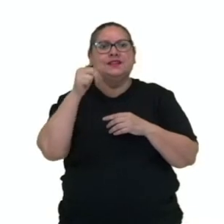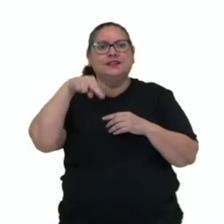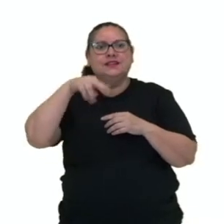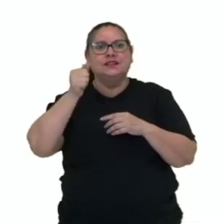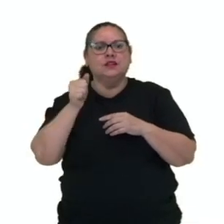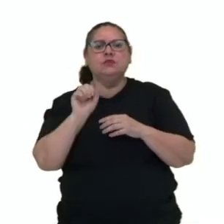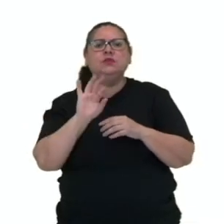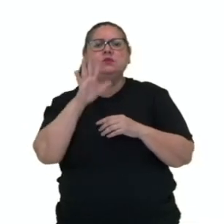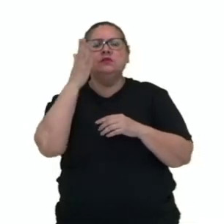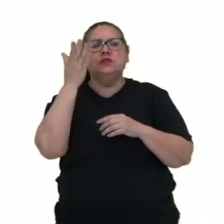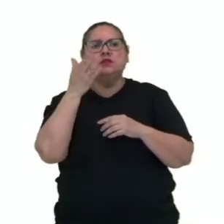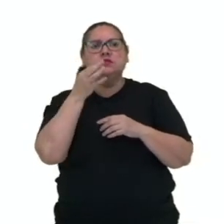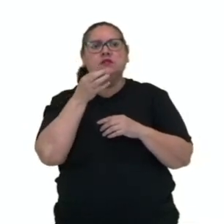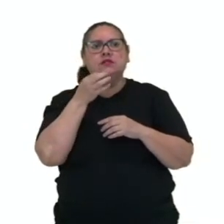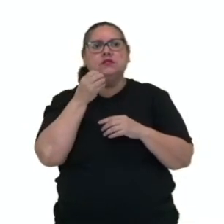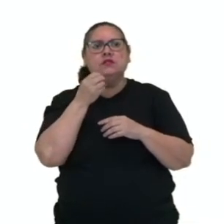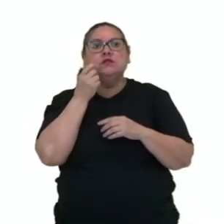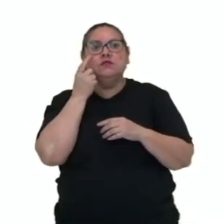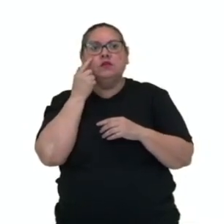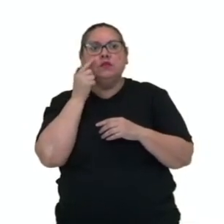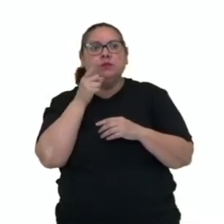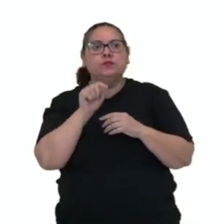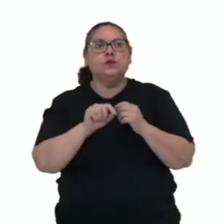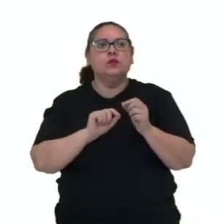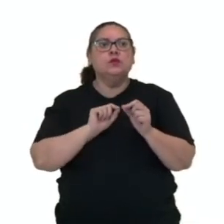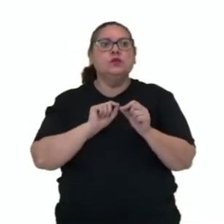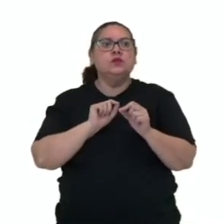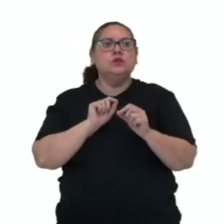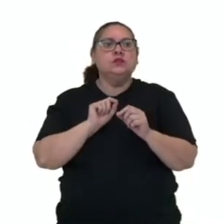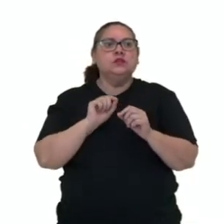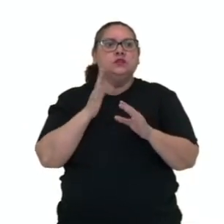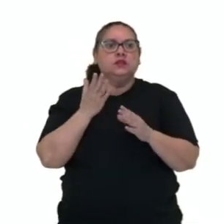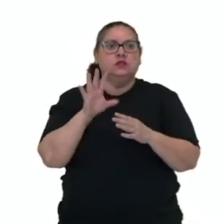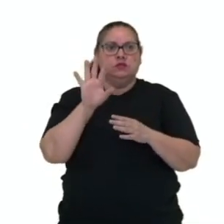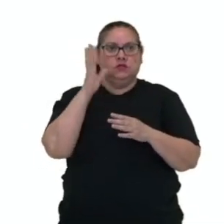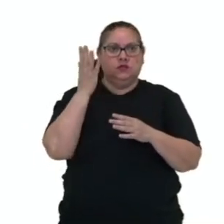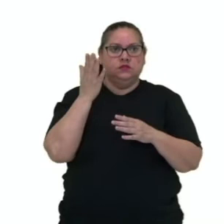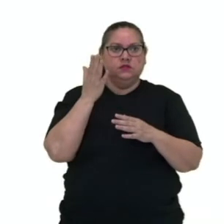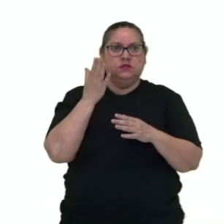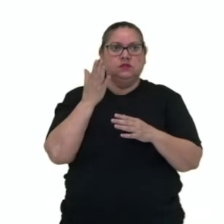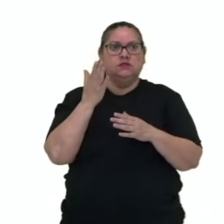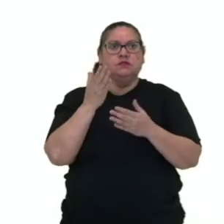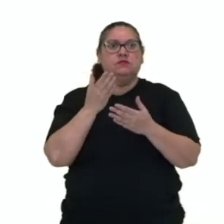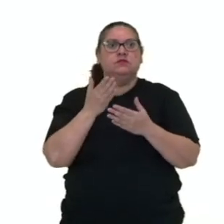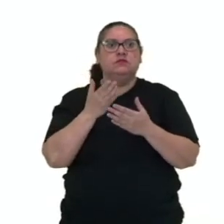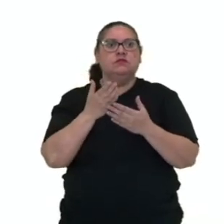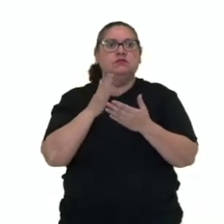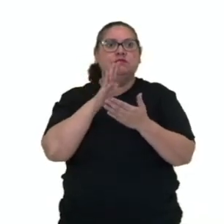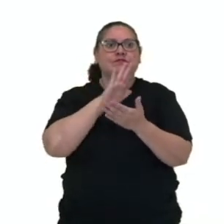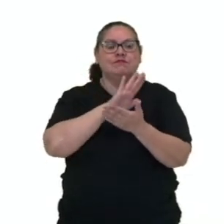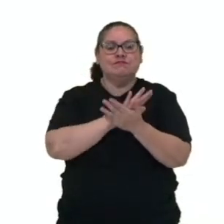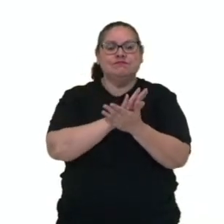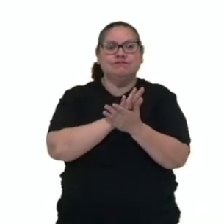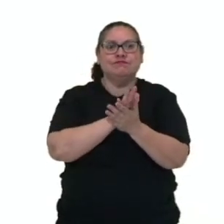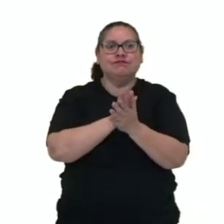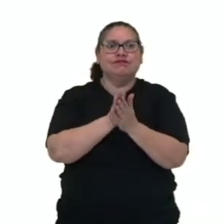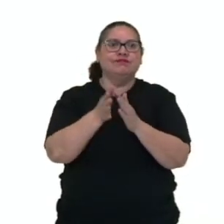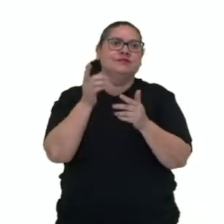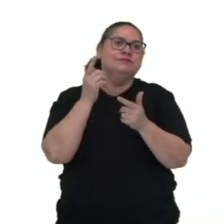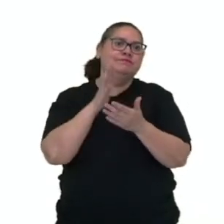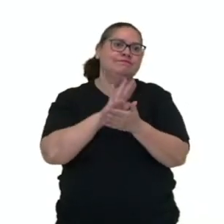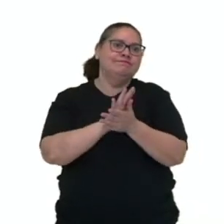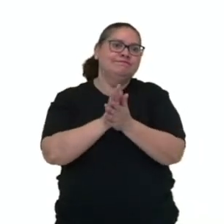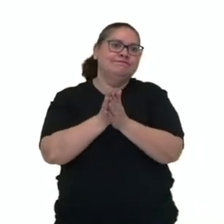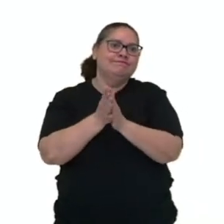acham que acontece? Vamos descobrir? Então, o que acontece? Eles acabam danificando a